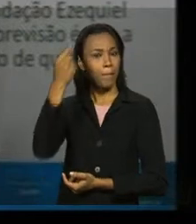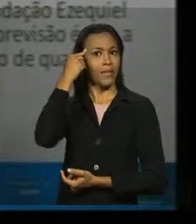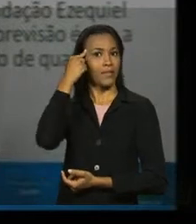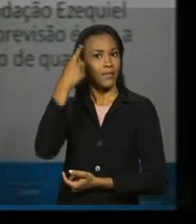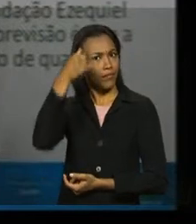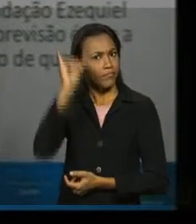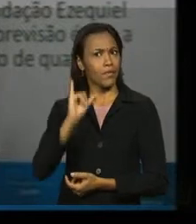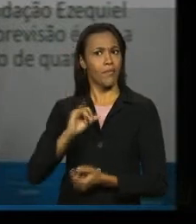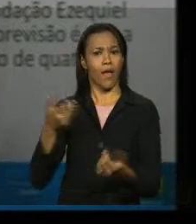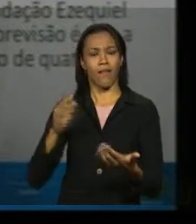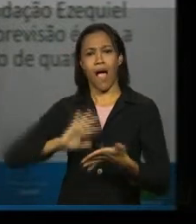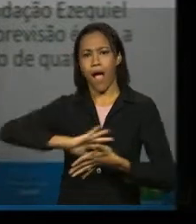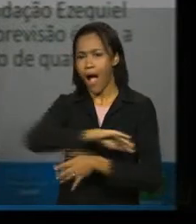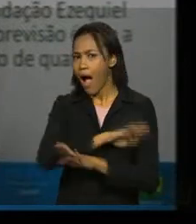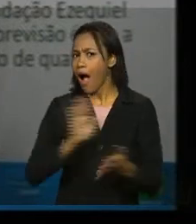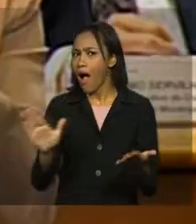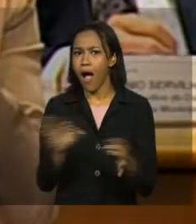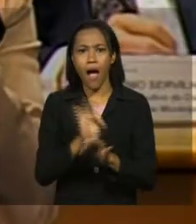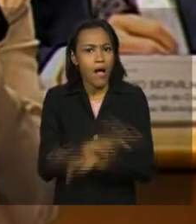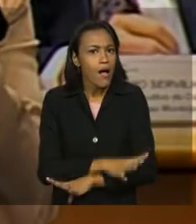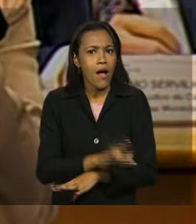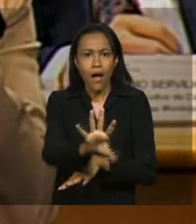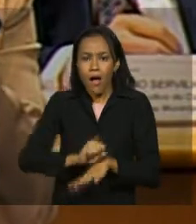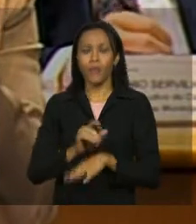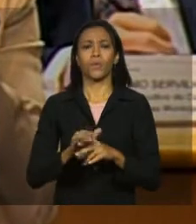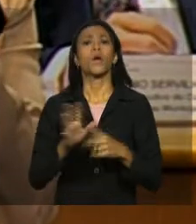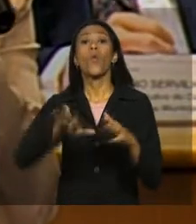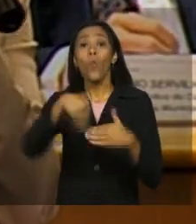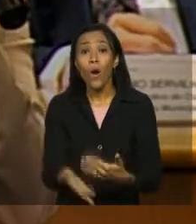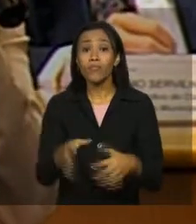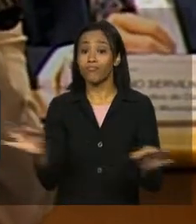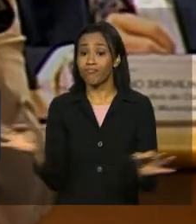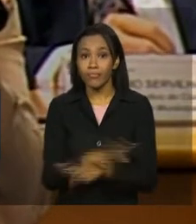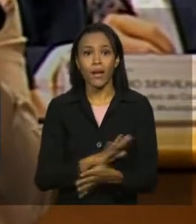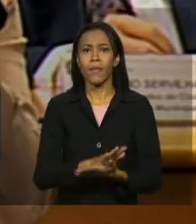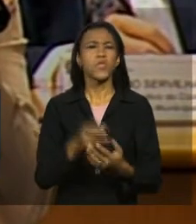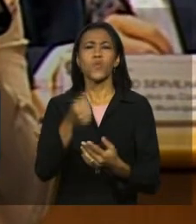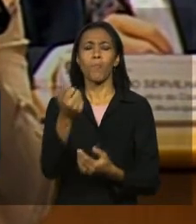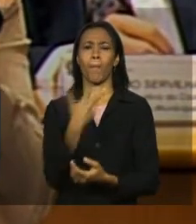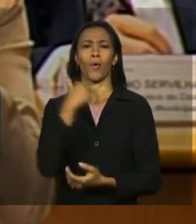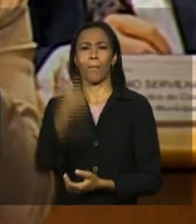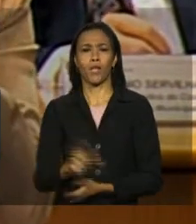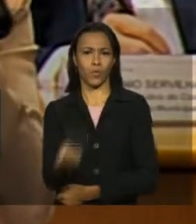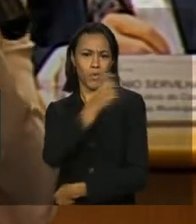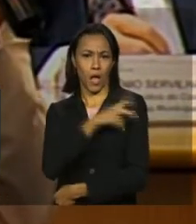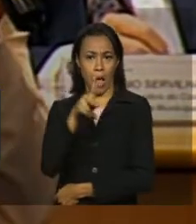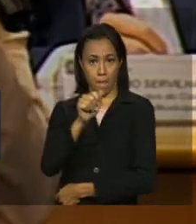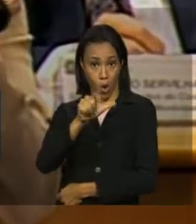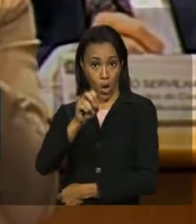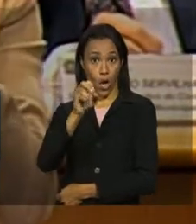erradicação da doença em todo mundo quando se decretaram a radicação não se poderá mais utilizar a vacina o